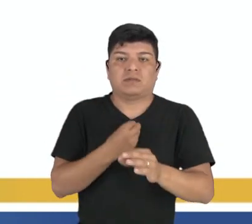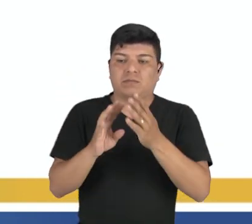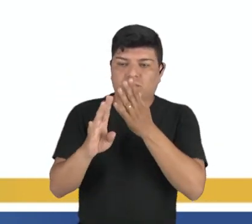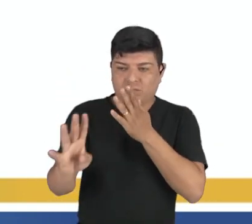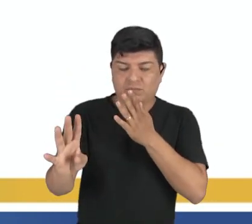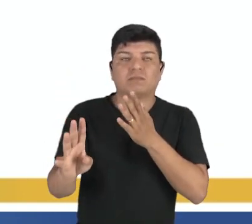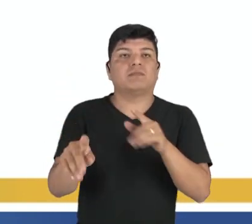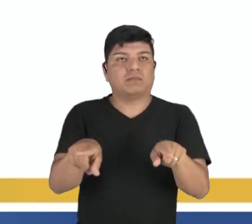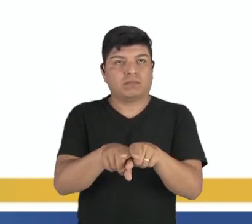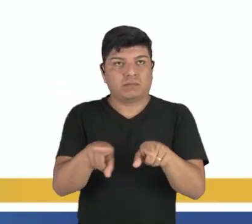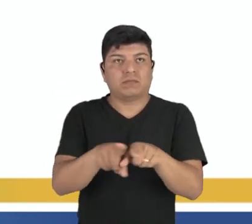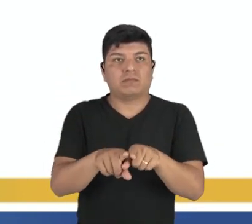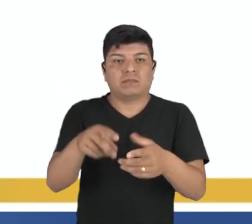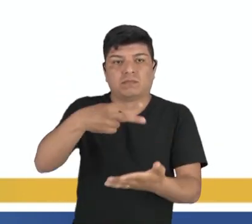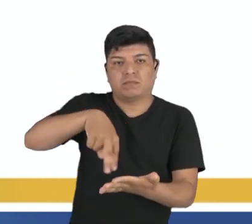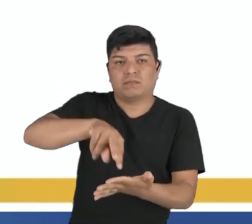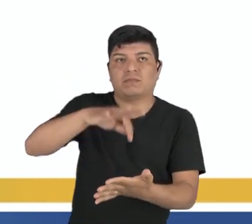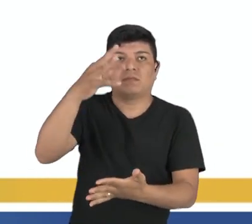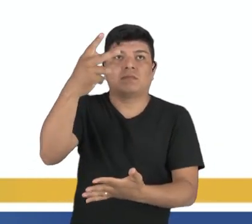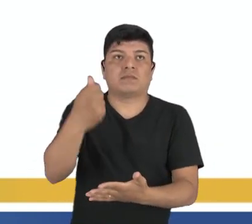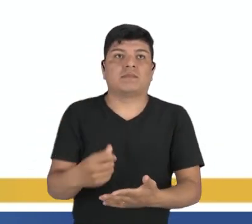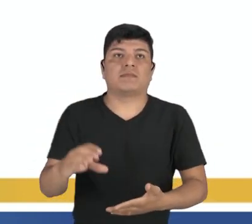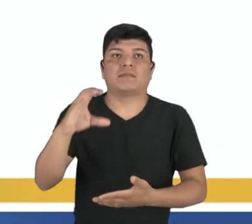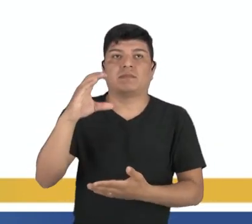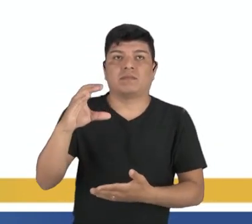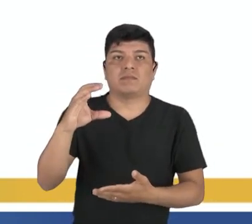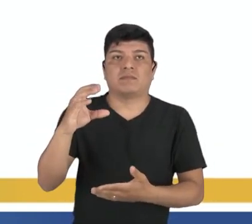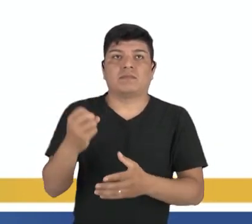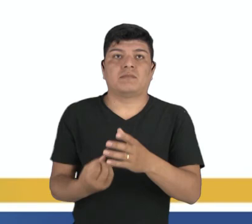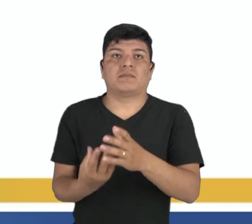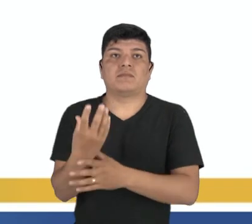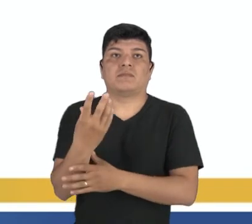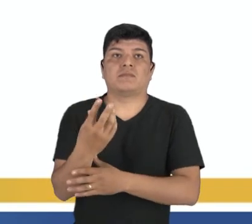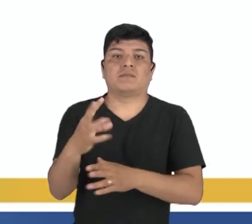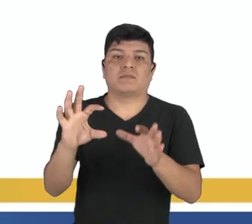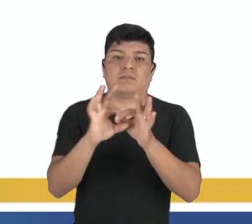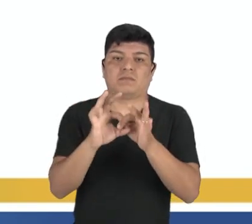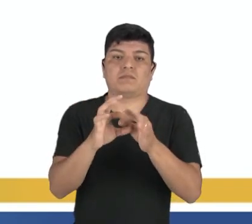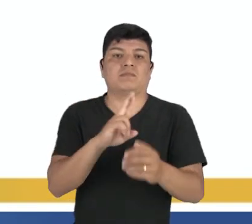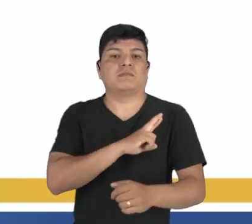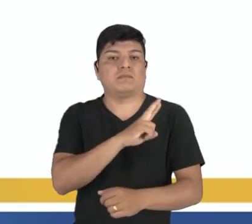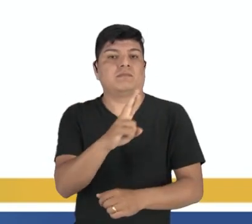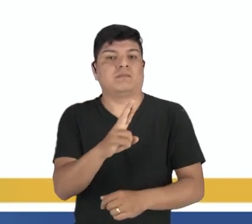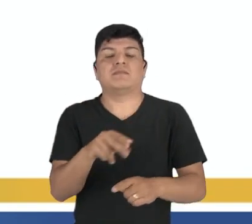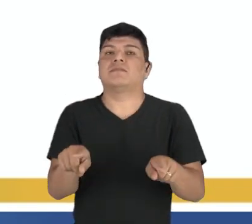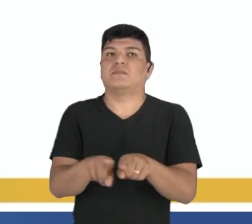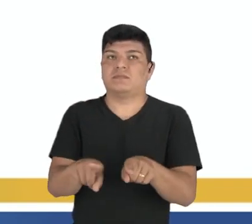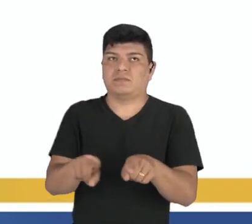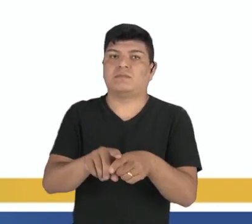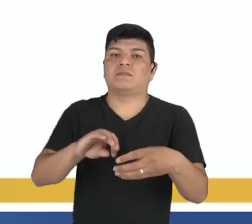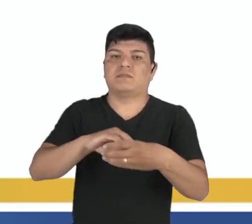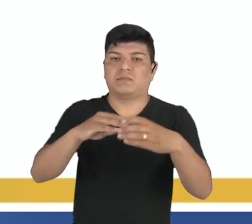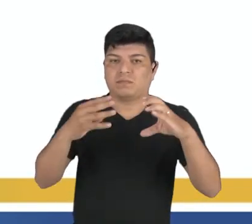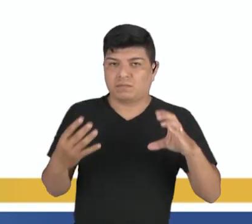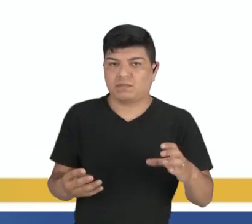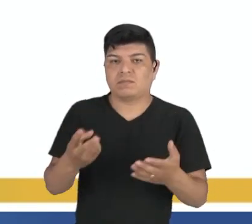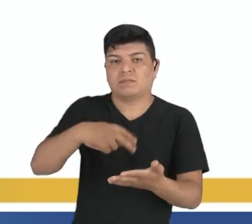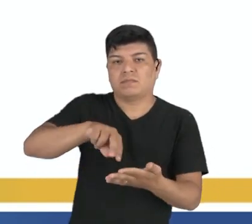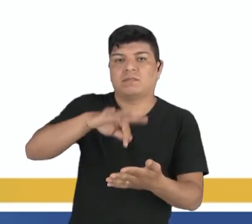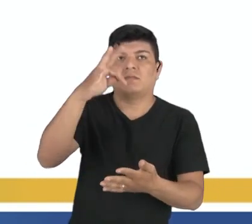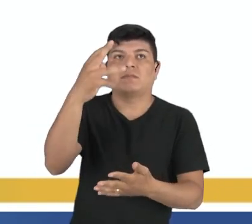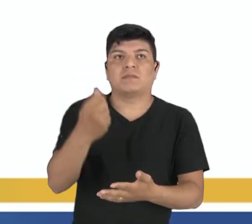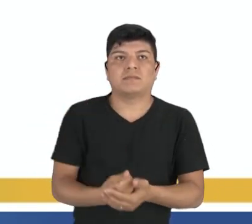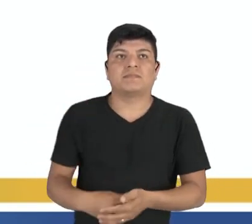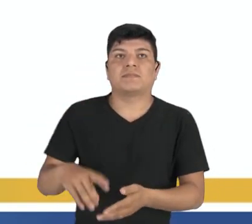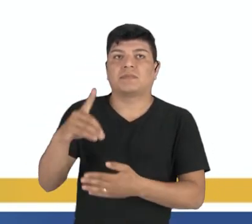fileiras também é das danças africanas. C. É uma fonte de conexão religiosa? Também é característica das danças